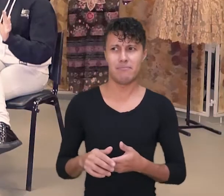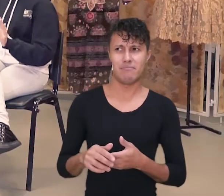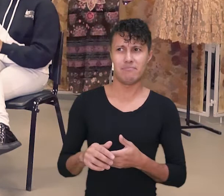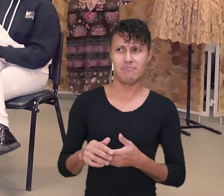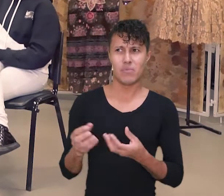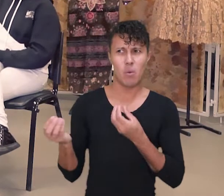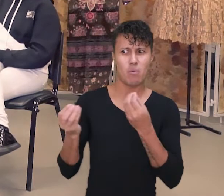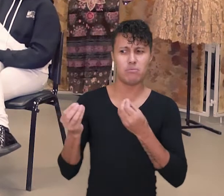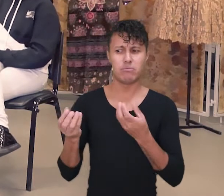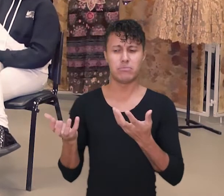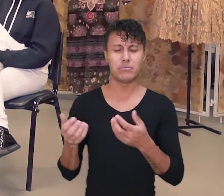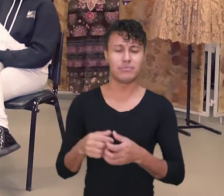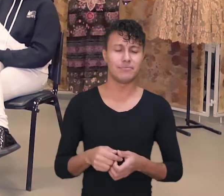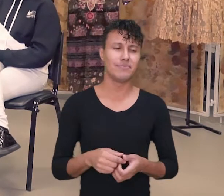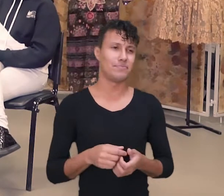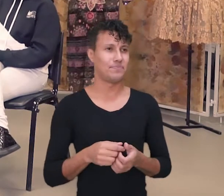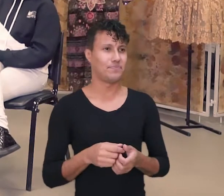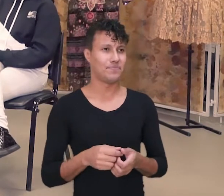uma balançada no...